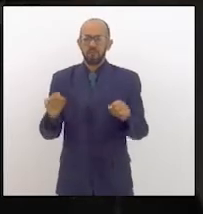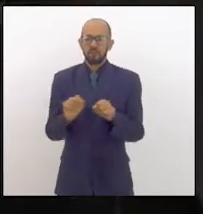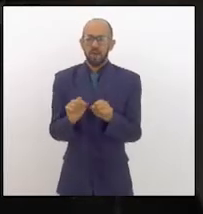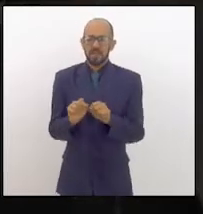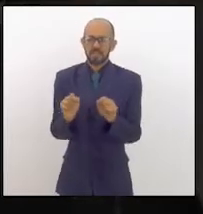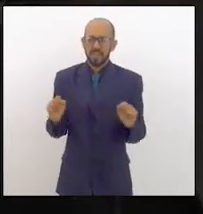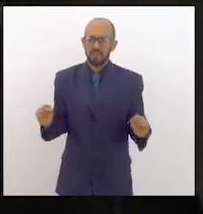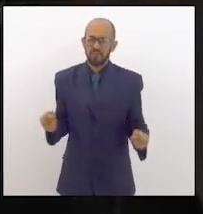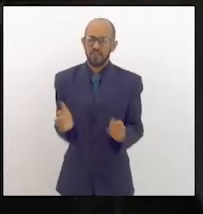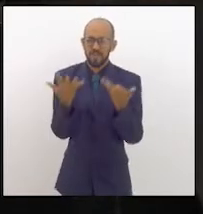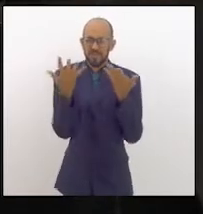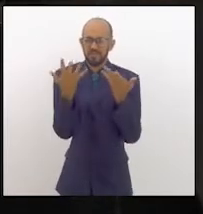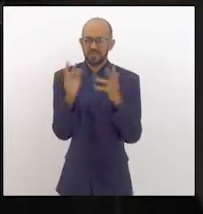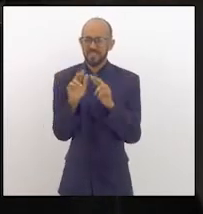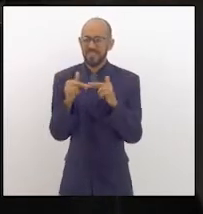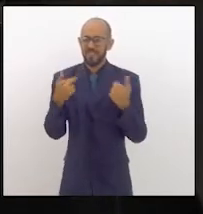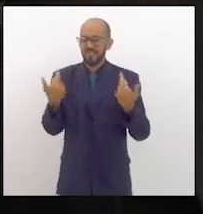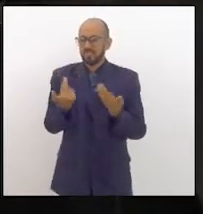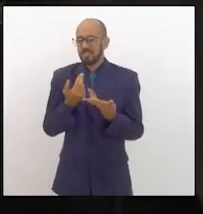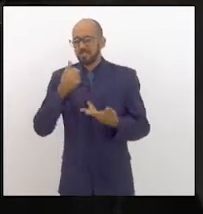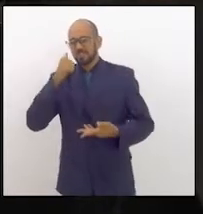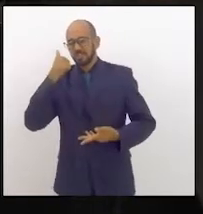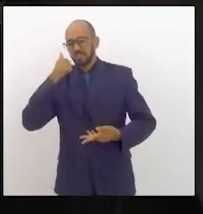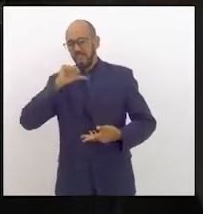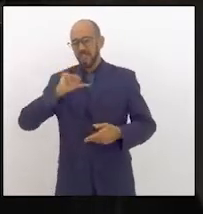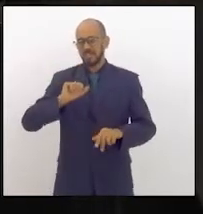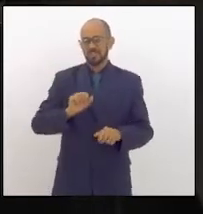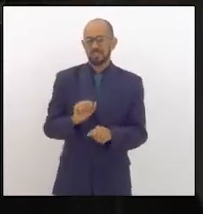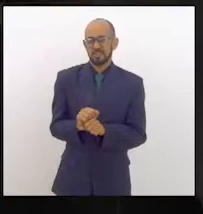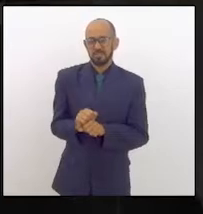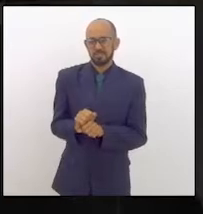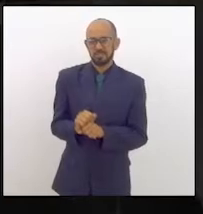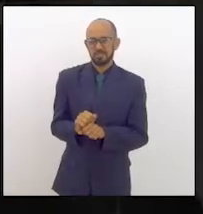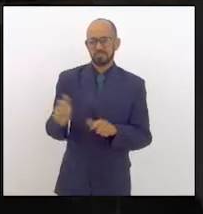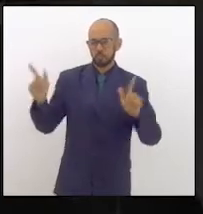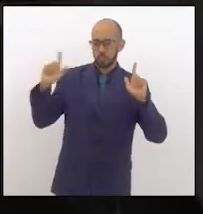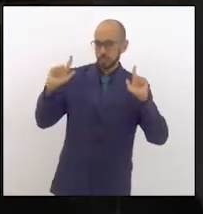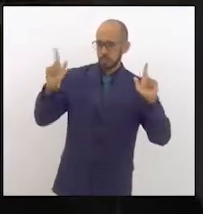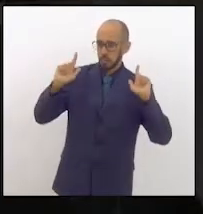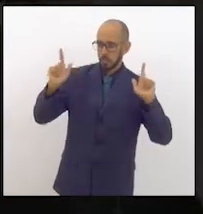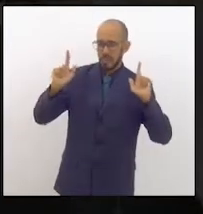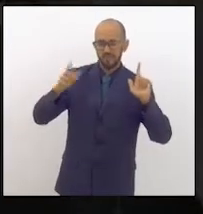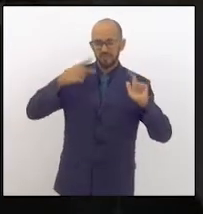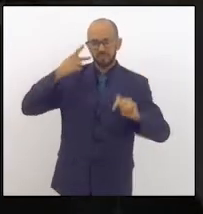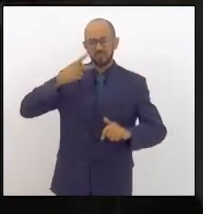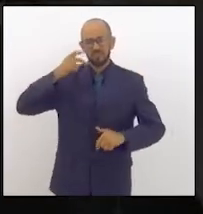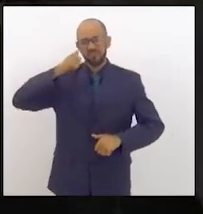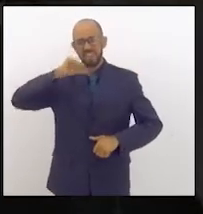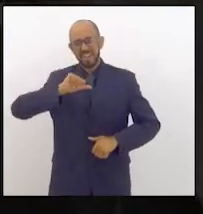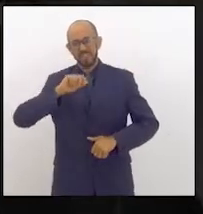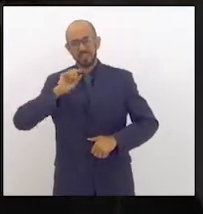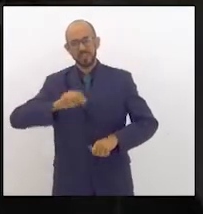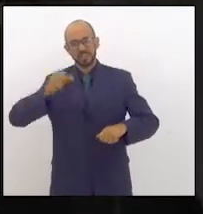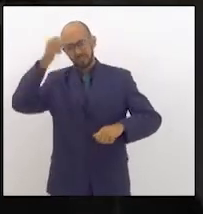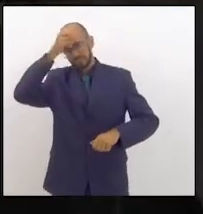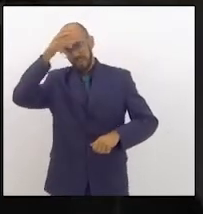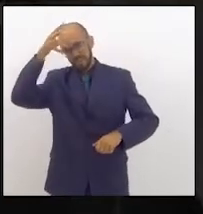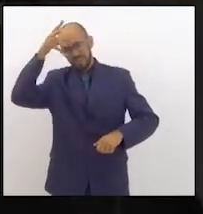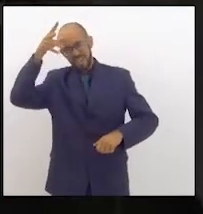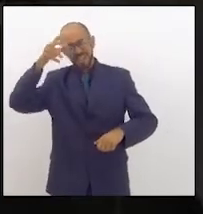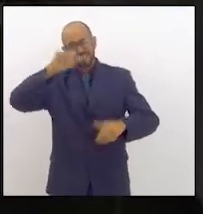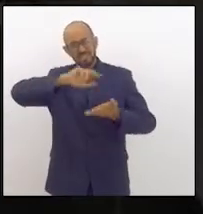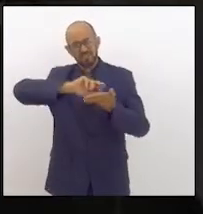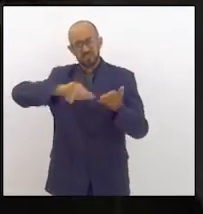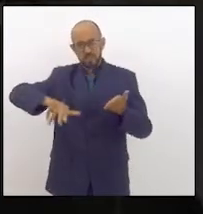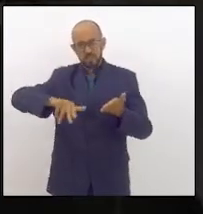reúnem as mulheres pegam as mulheres parlamentares vereadoras prefeitas e faz aquele evento